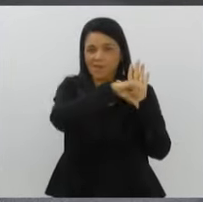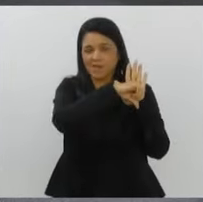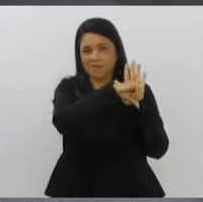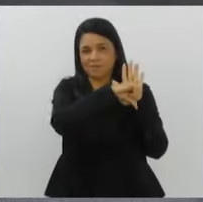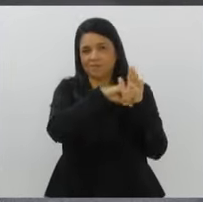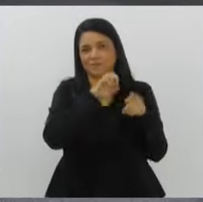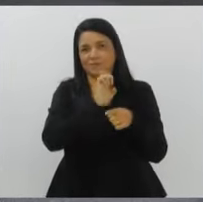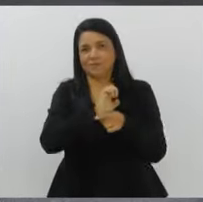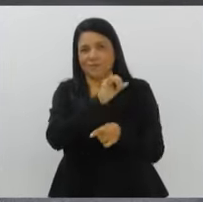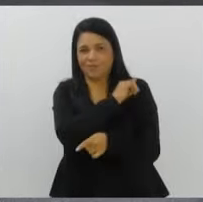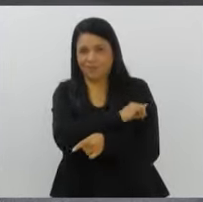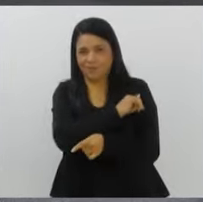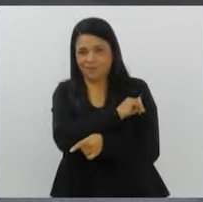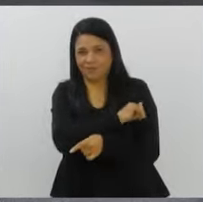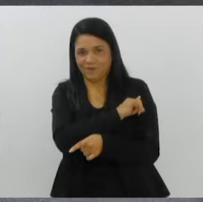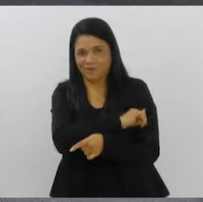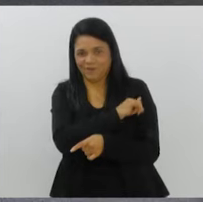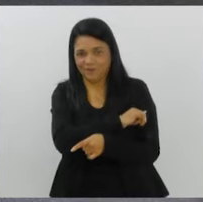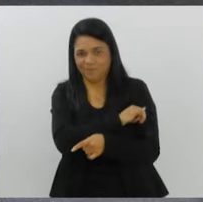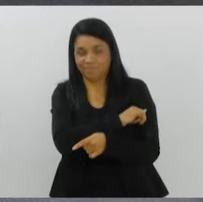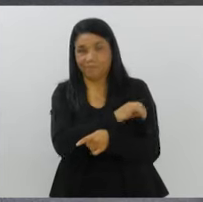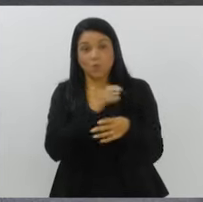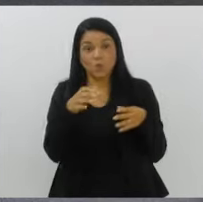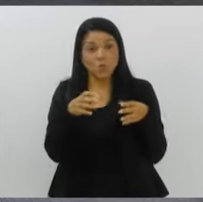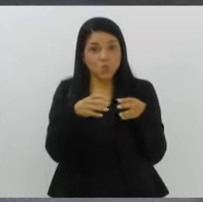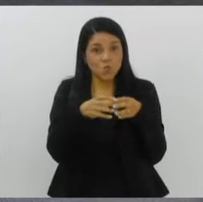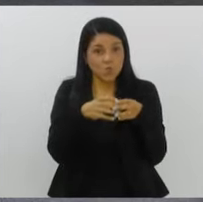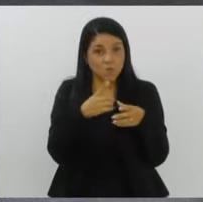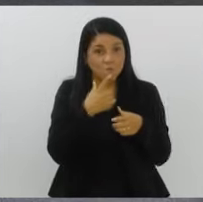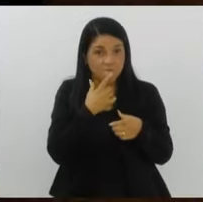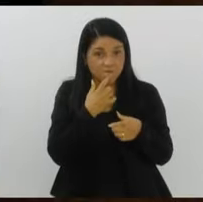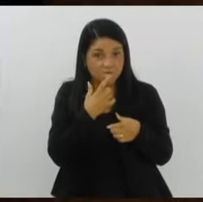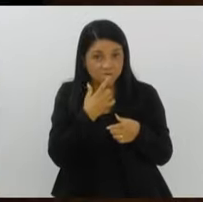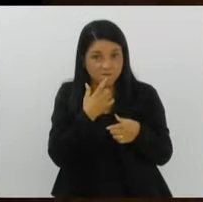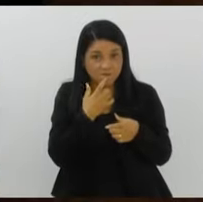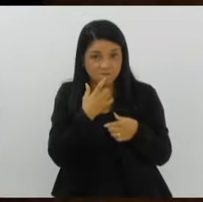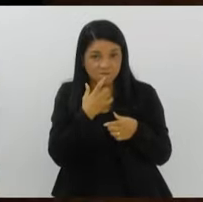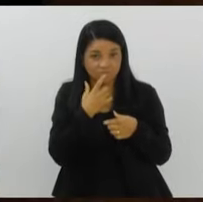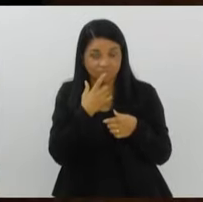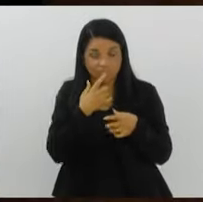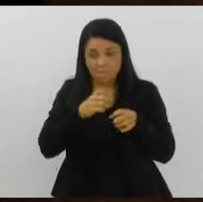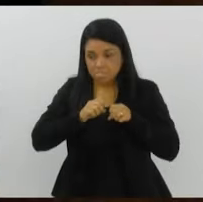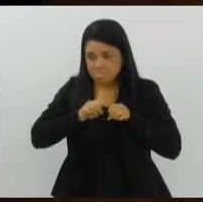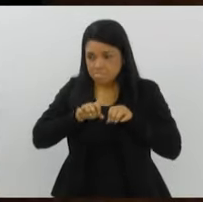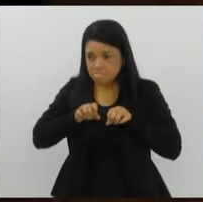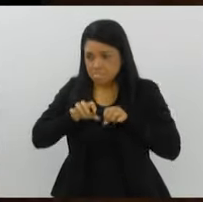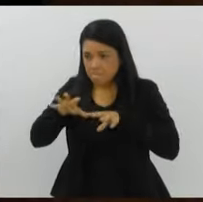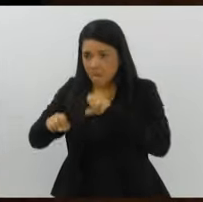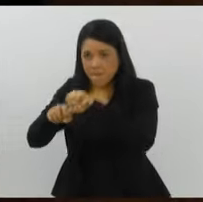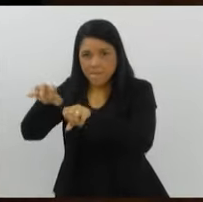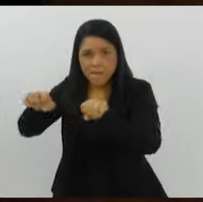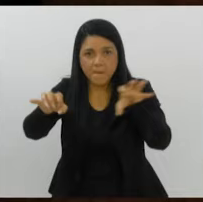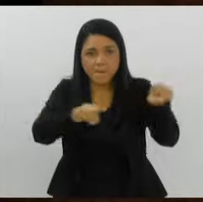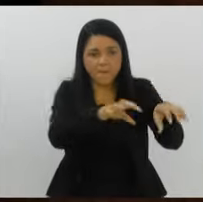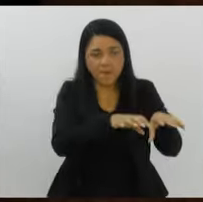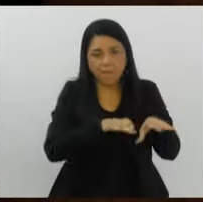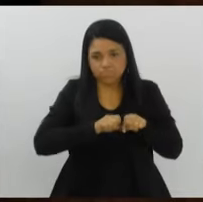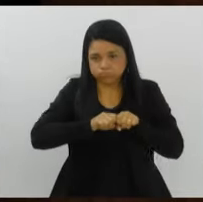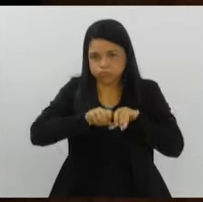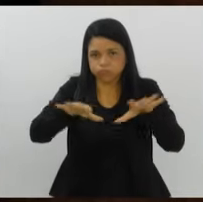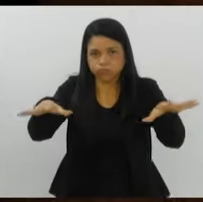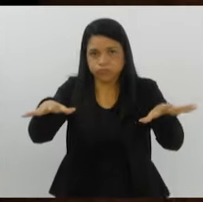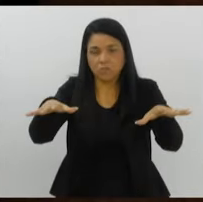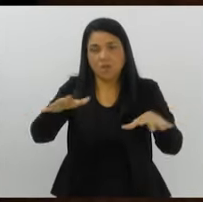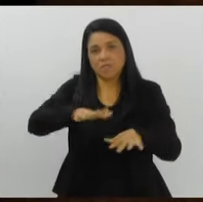Janeiro. O Comando Vermelho aumentou o seu domínio territorial. Aumentaram